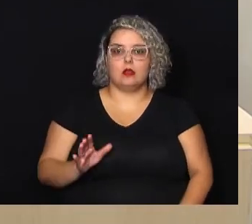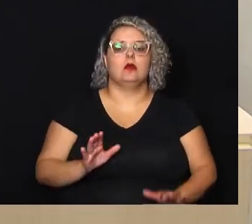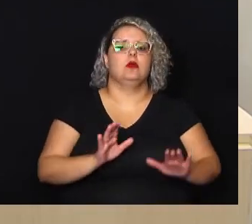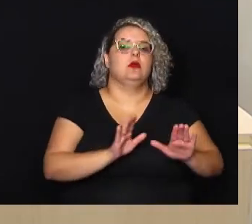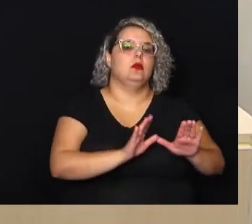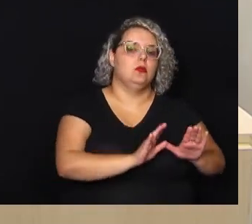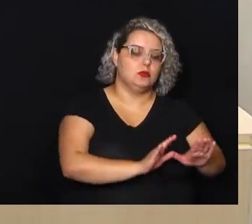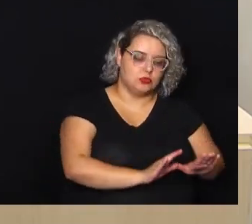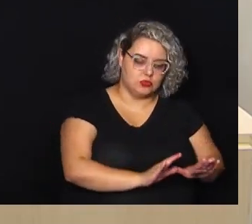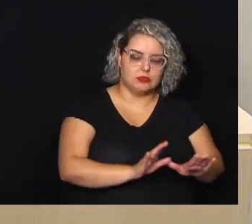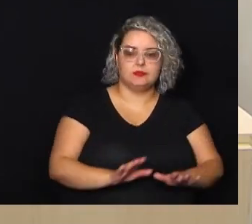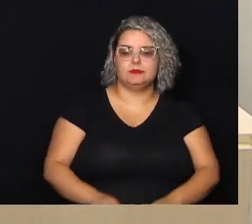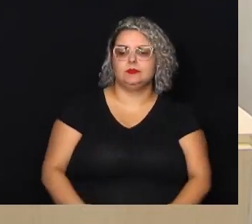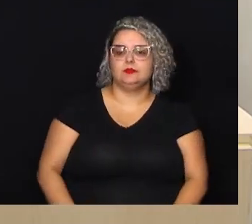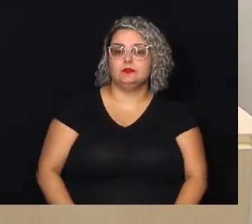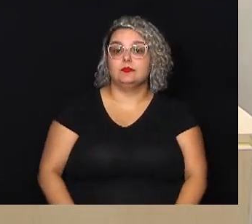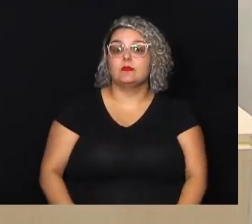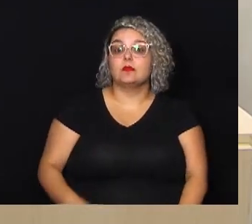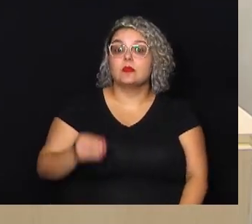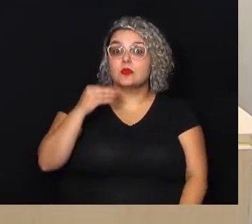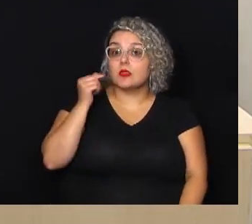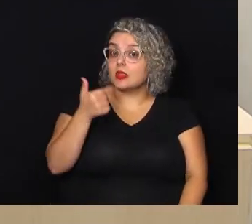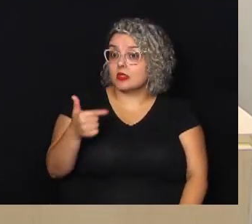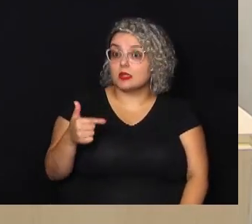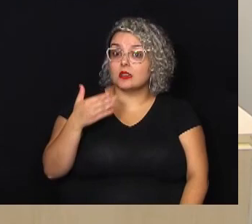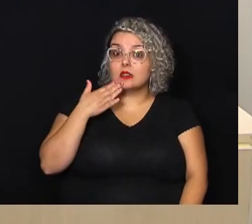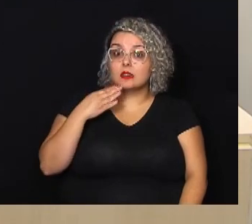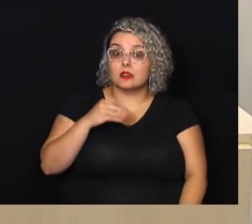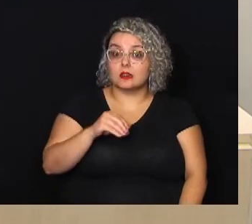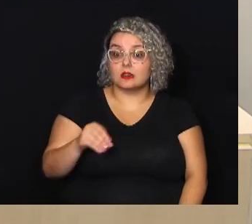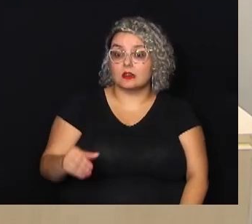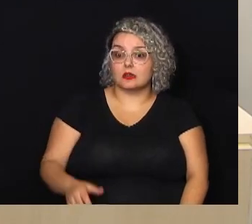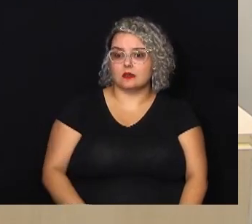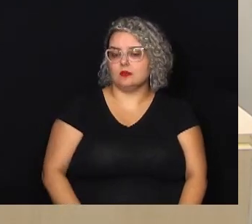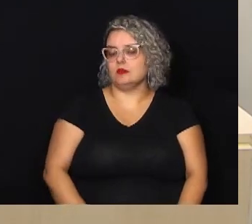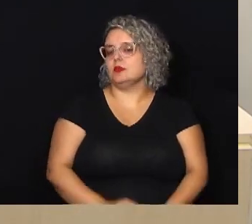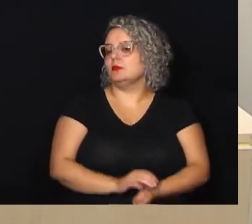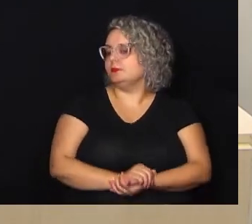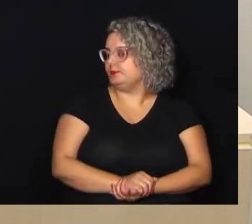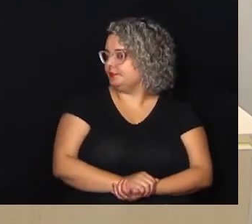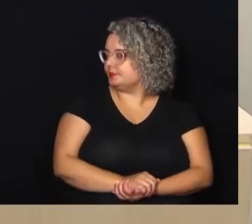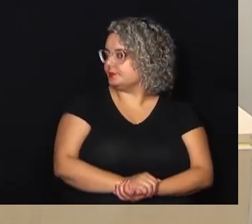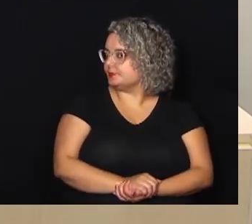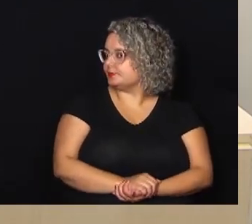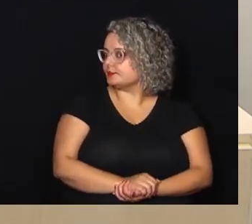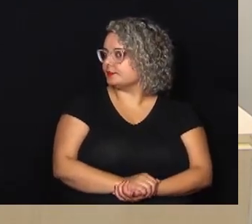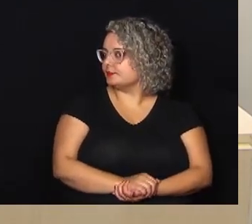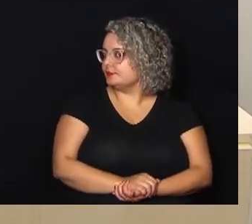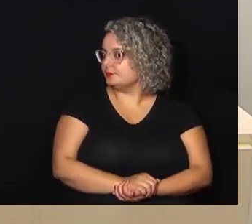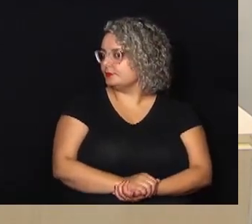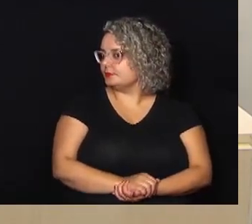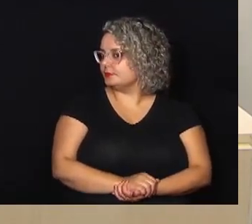vou deixar ela só aqui no cantinho e vou experimentar sem passar no açúcar.